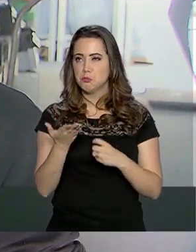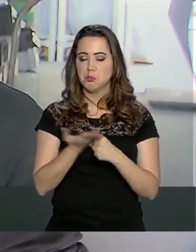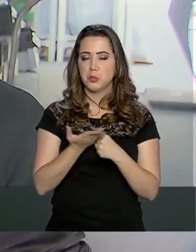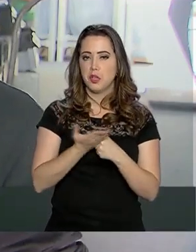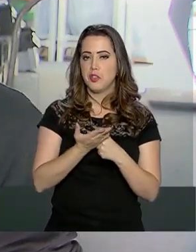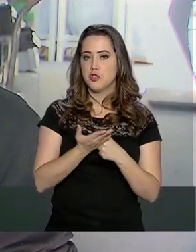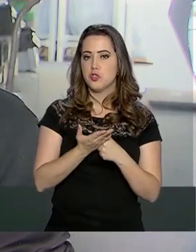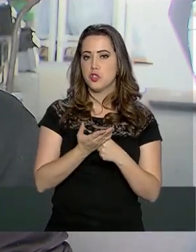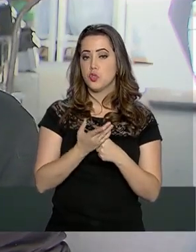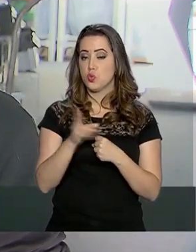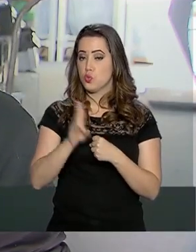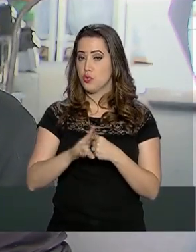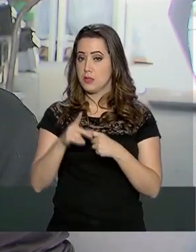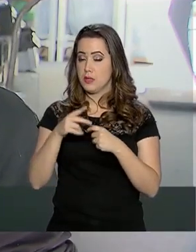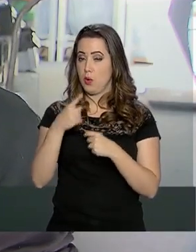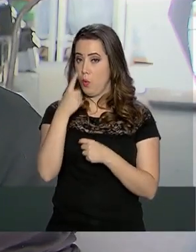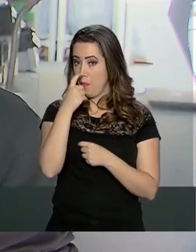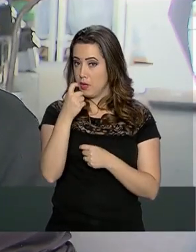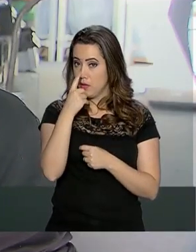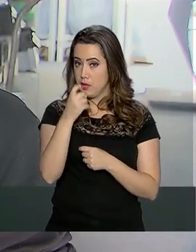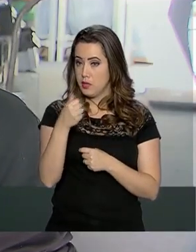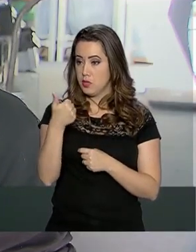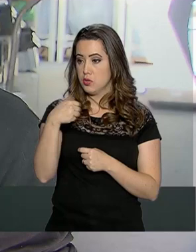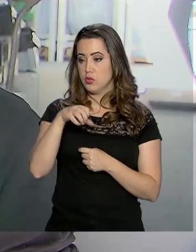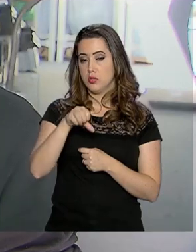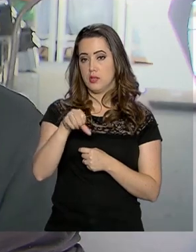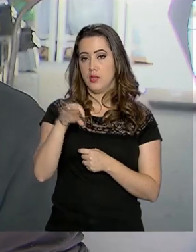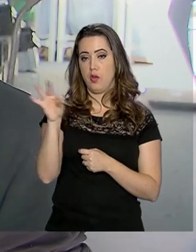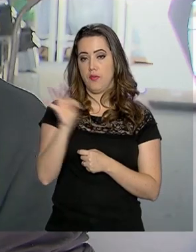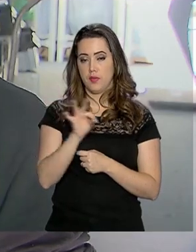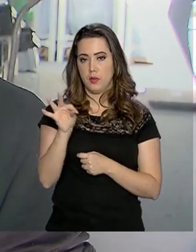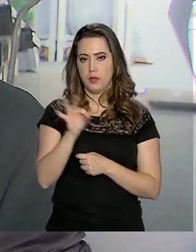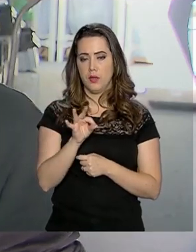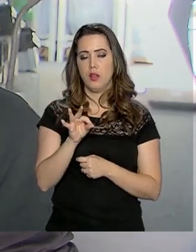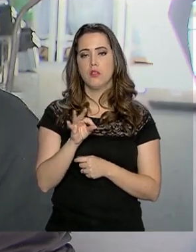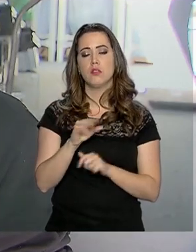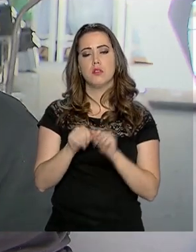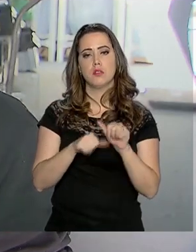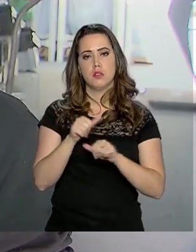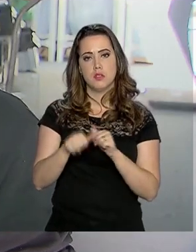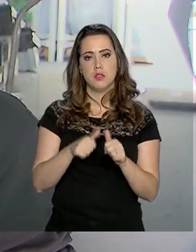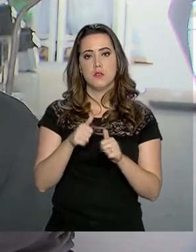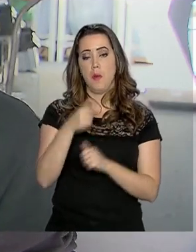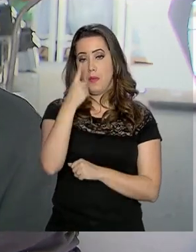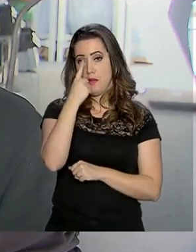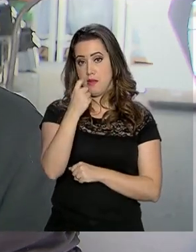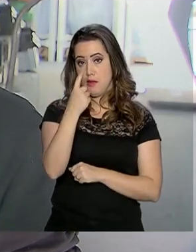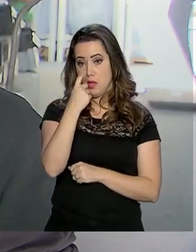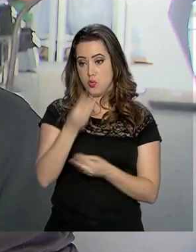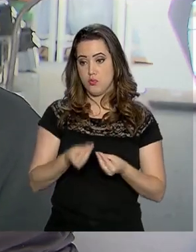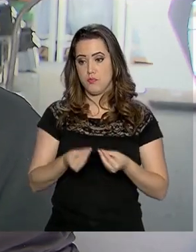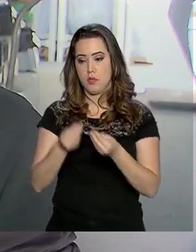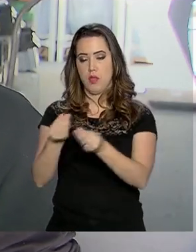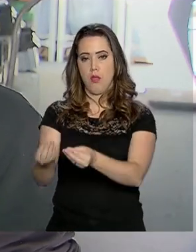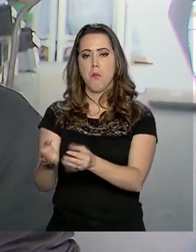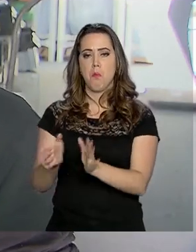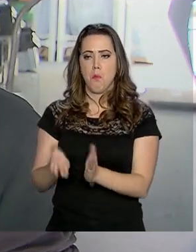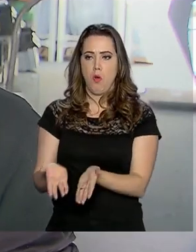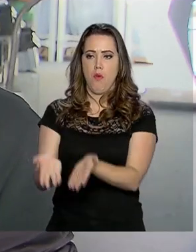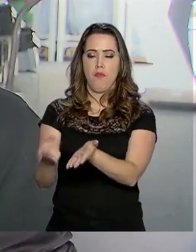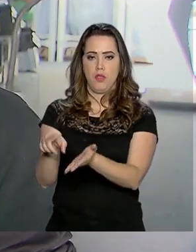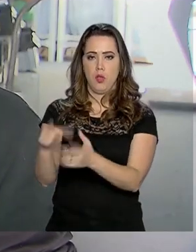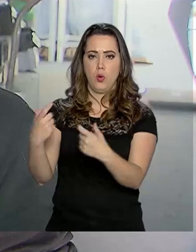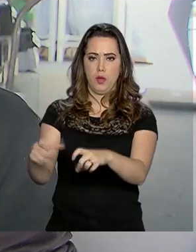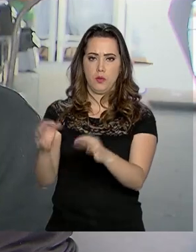processamos como lixo eletrônico 19 toneladas e isso vai ser transformado em resíduo que vai ser enviado por um historiador para